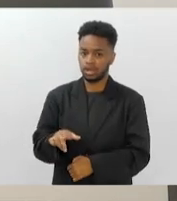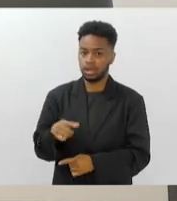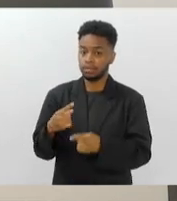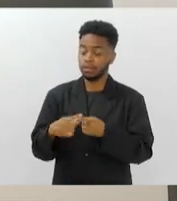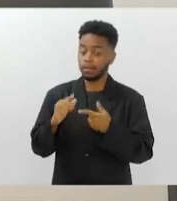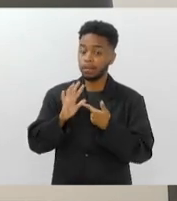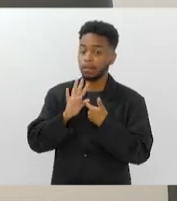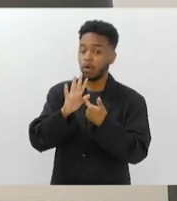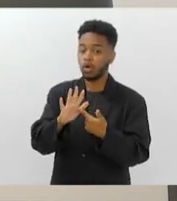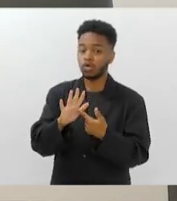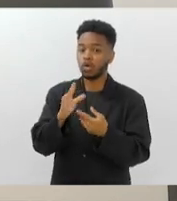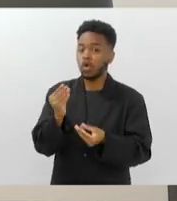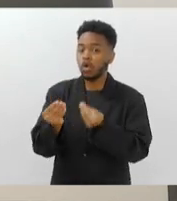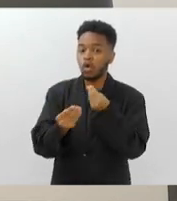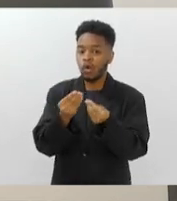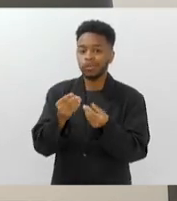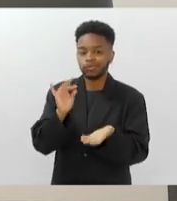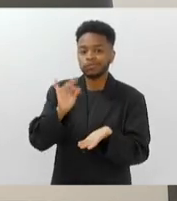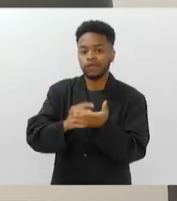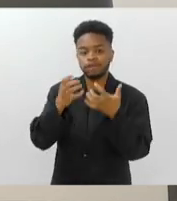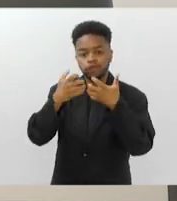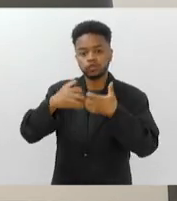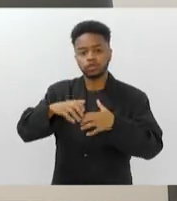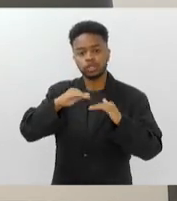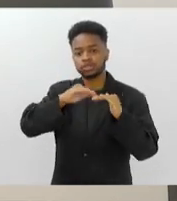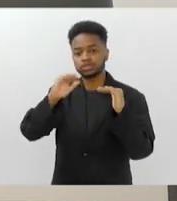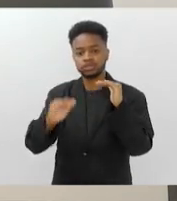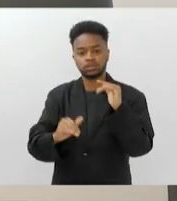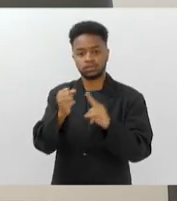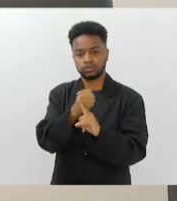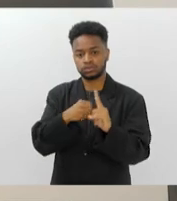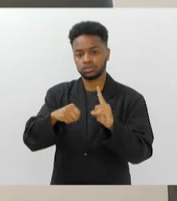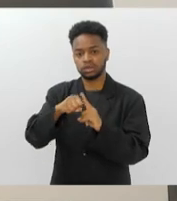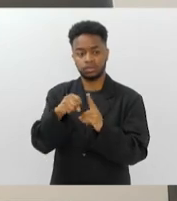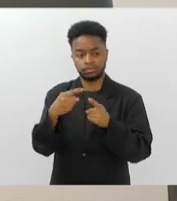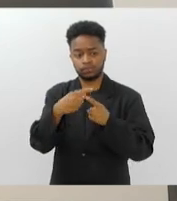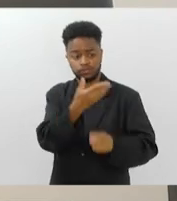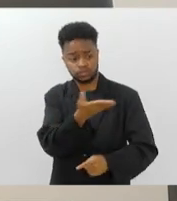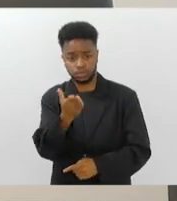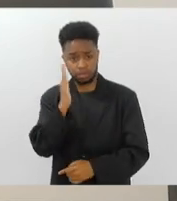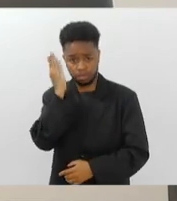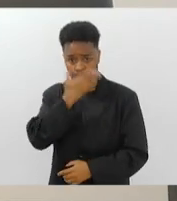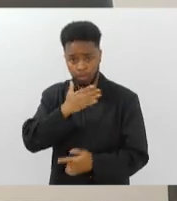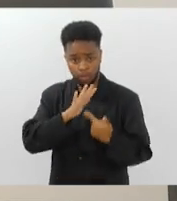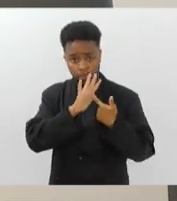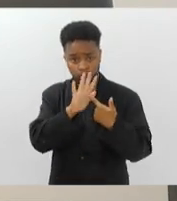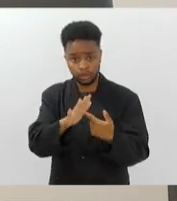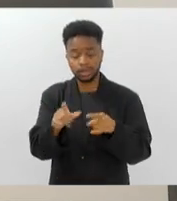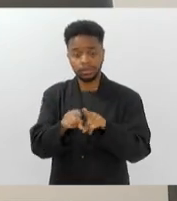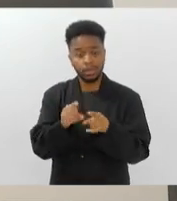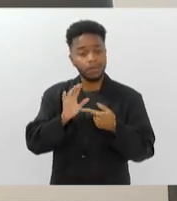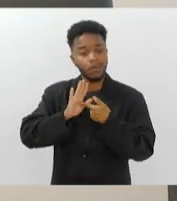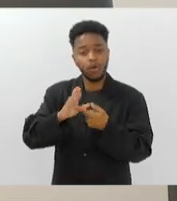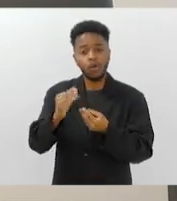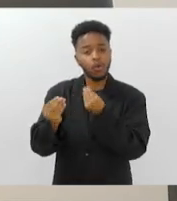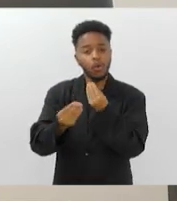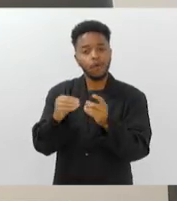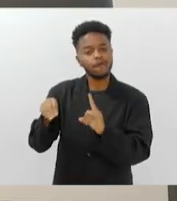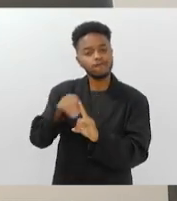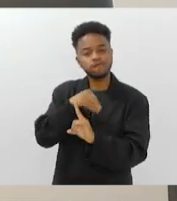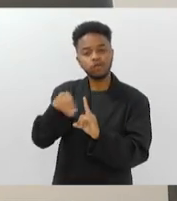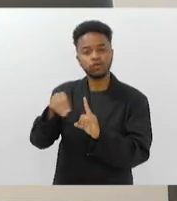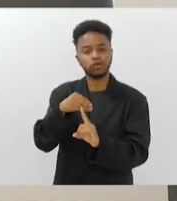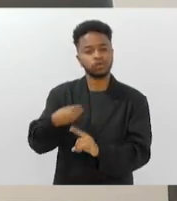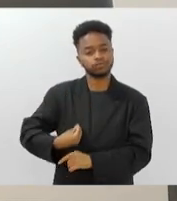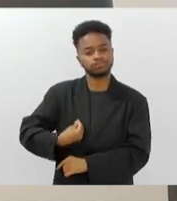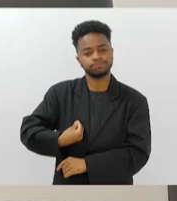vivo da desigualdade social bem como colocada aqui ela é o retrato vivo da vulnerabilidade ela é o retrato